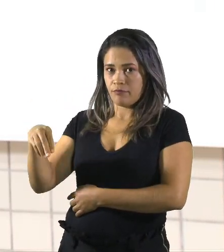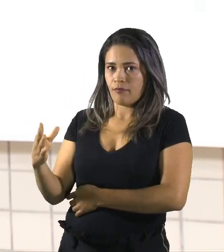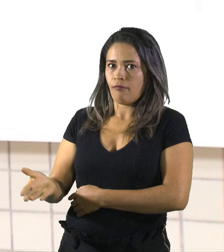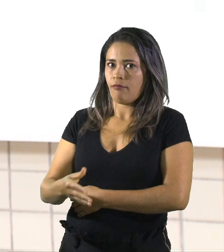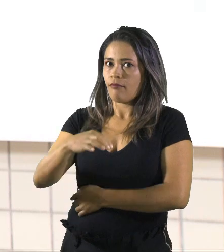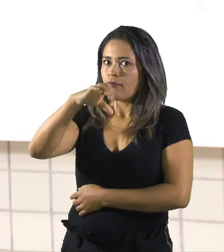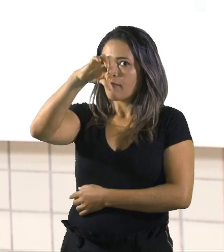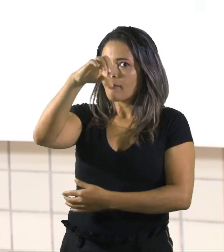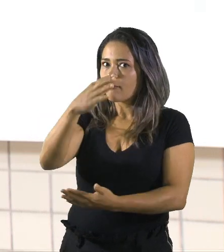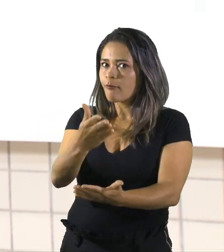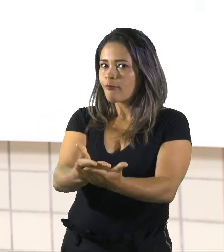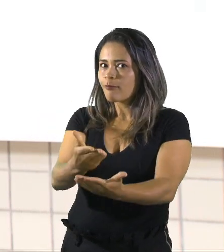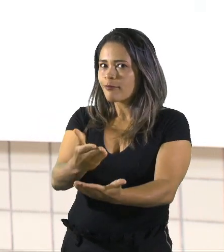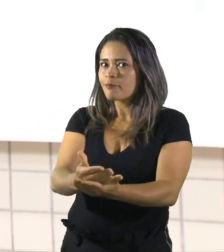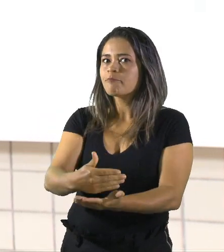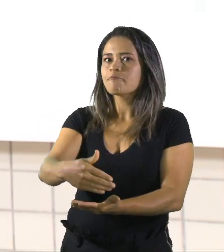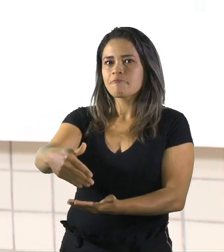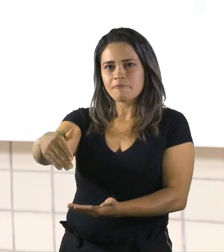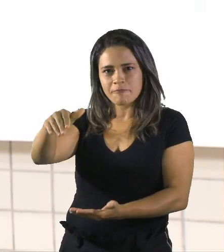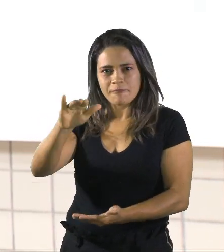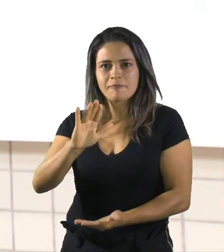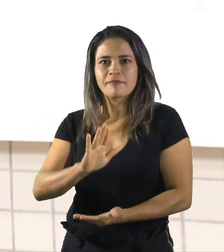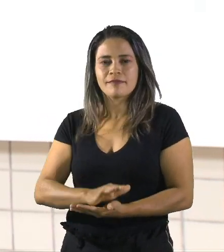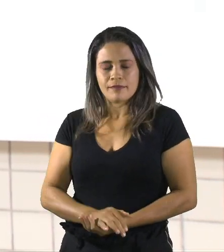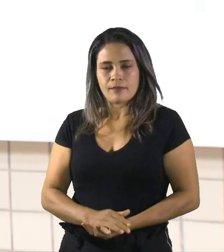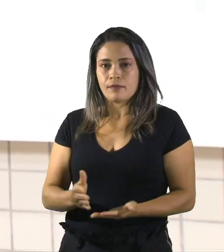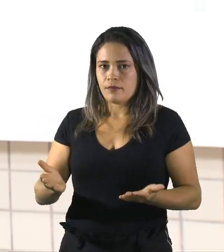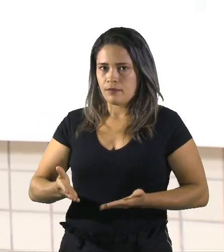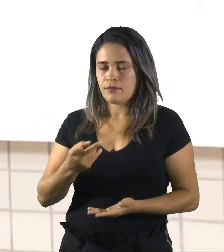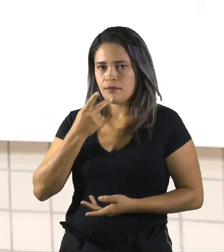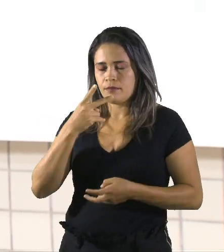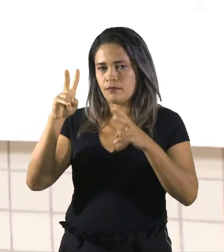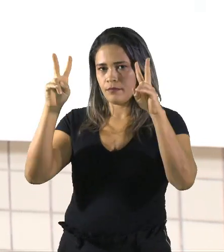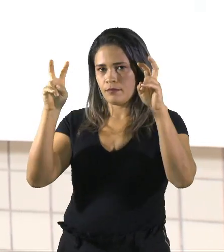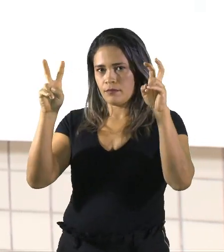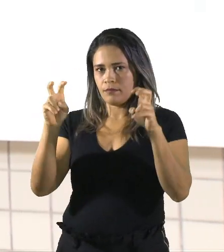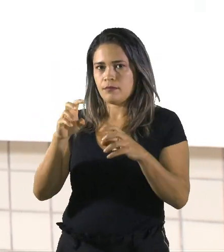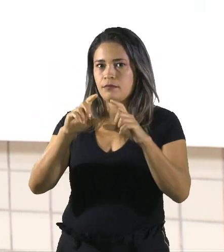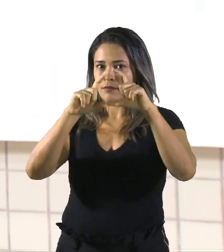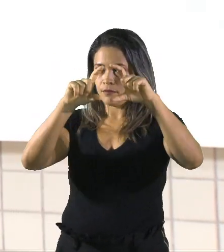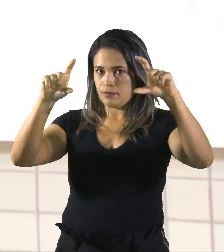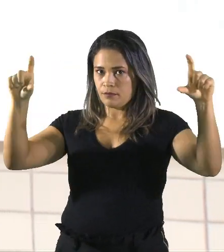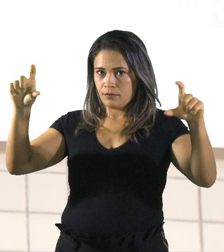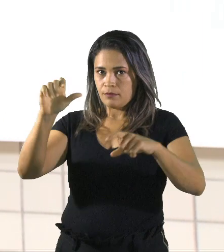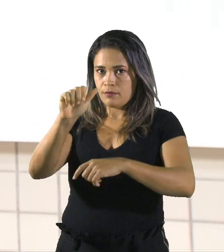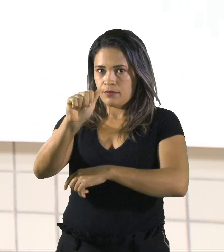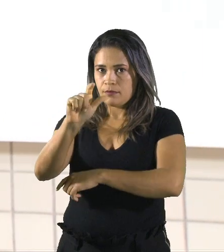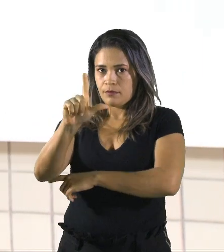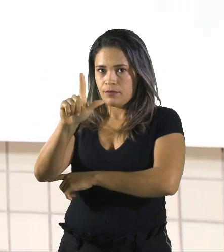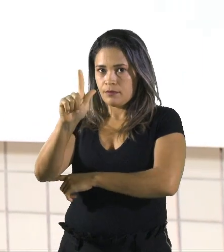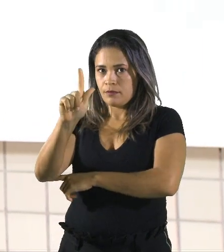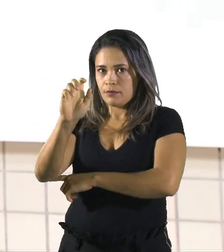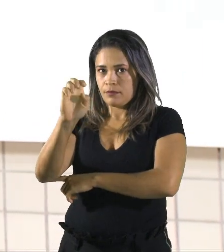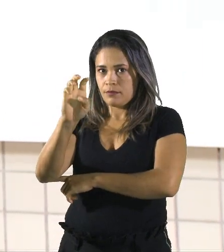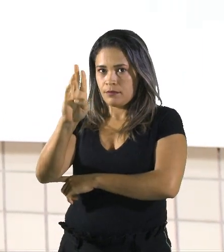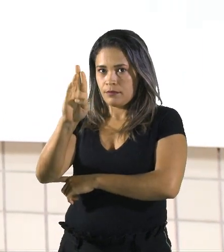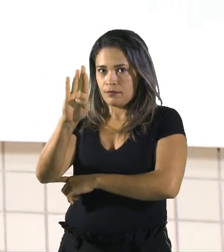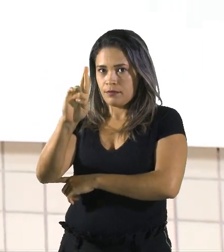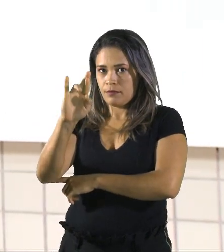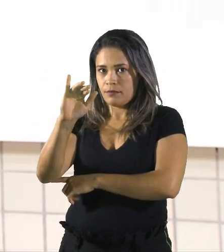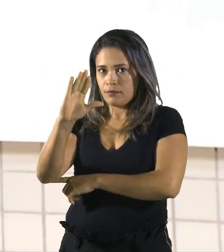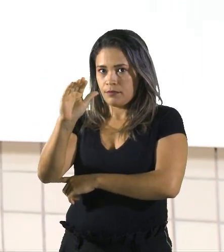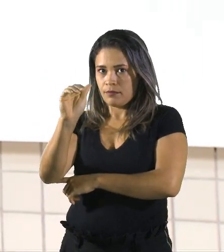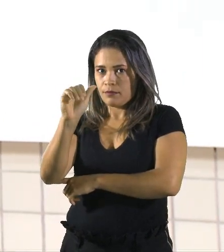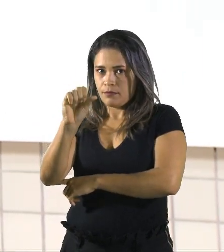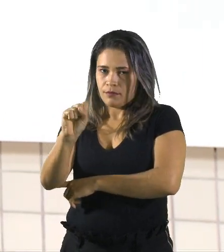começamos uma nova quinzena. Nós vamos começar a falar agora sobre expressões algébricas. Só que eu quero propor para vocês hoje